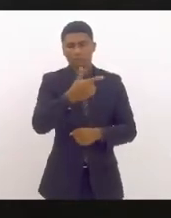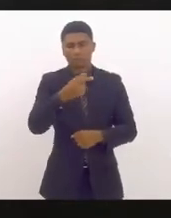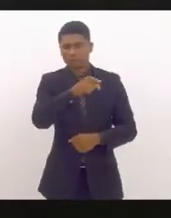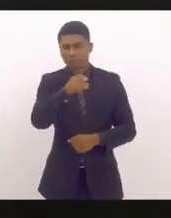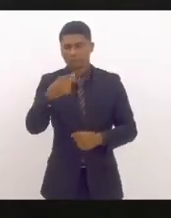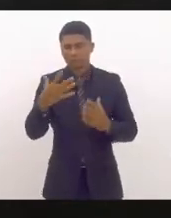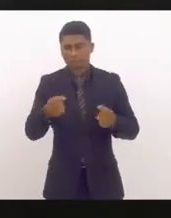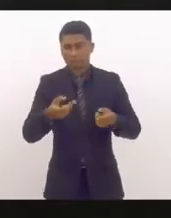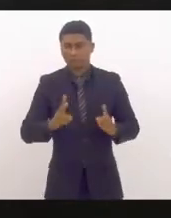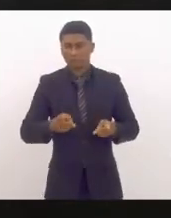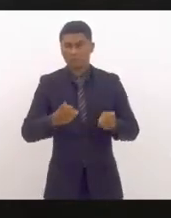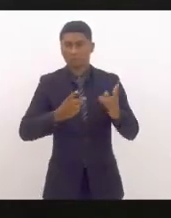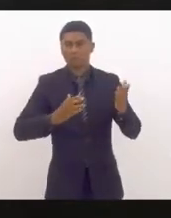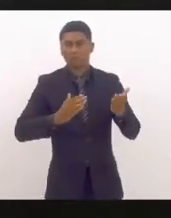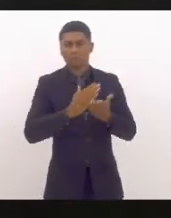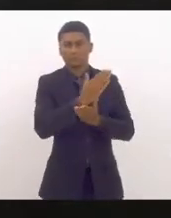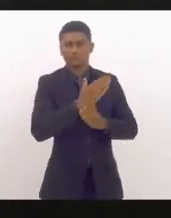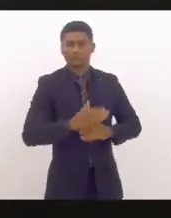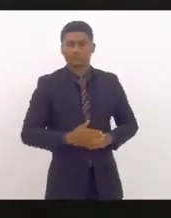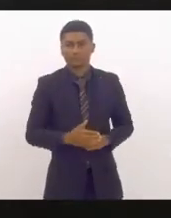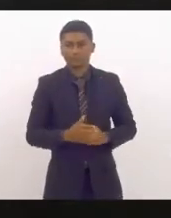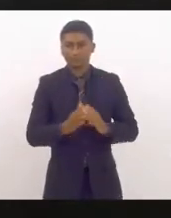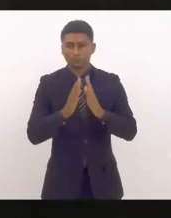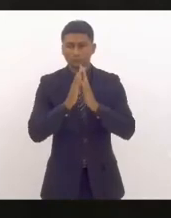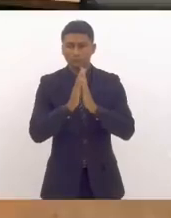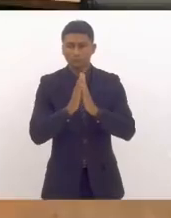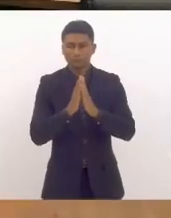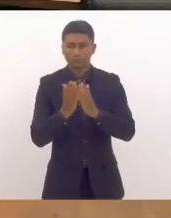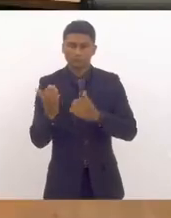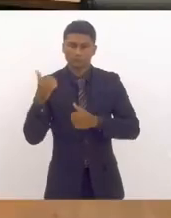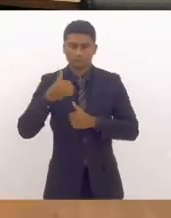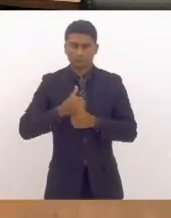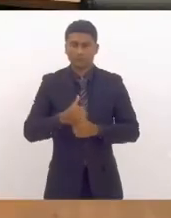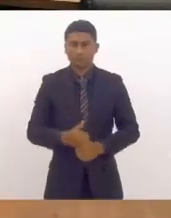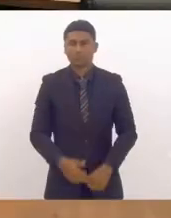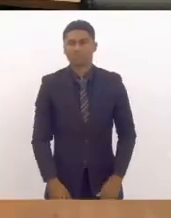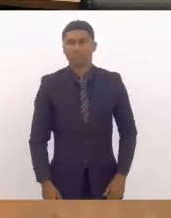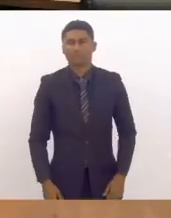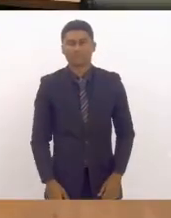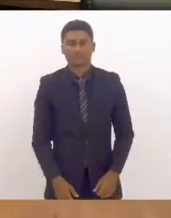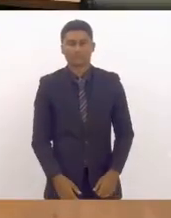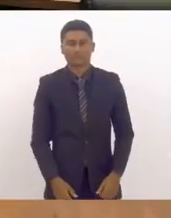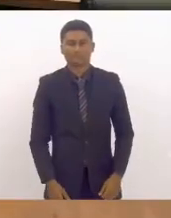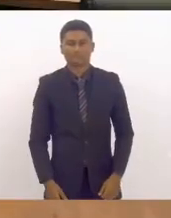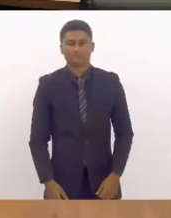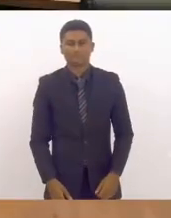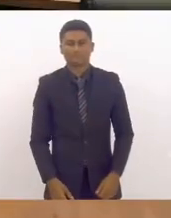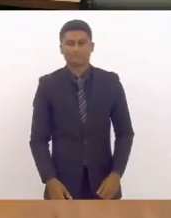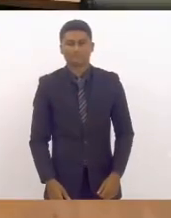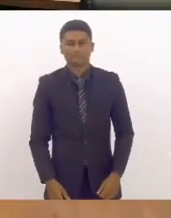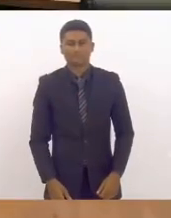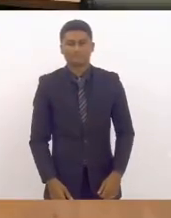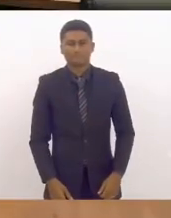estão, aprovado. Deputada Mônica, por favor. Está bonita, toda linda.